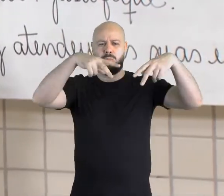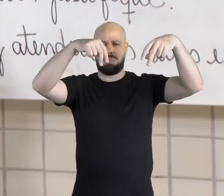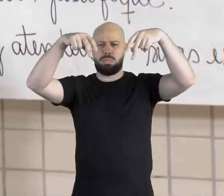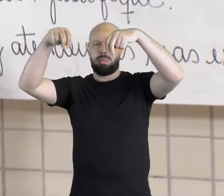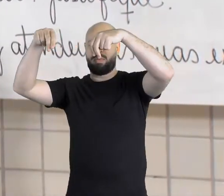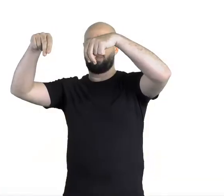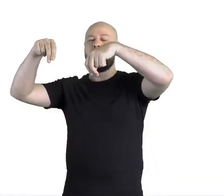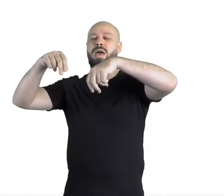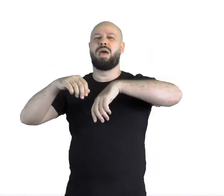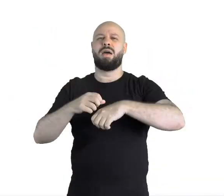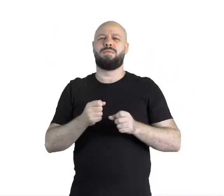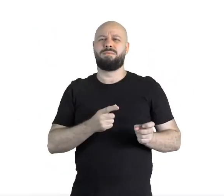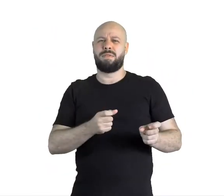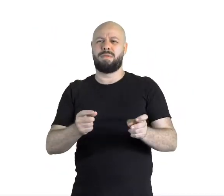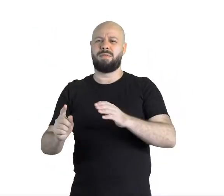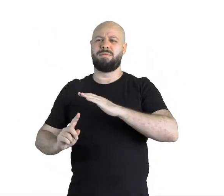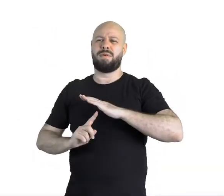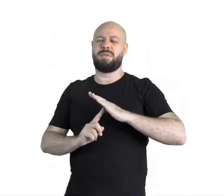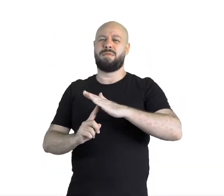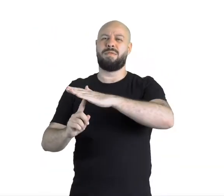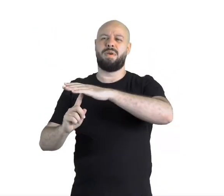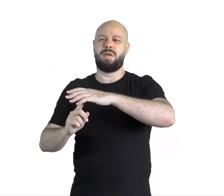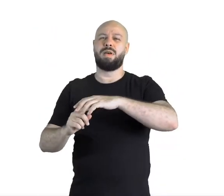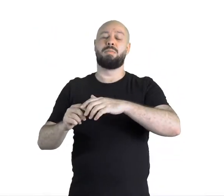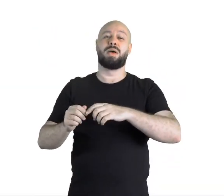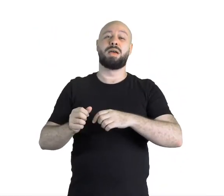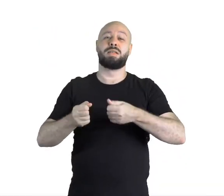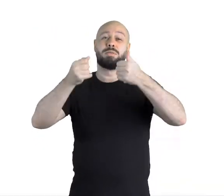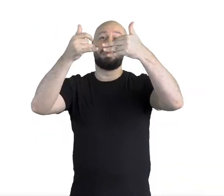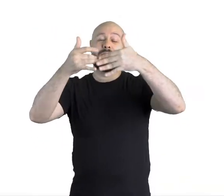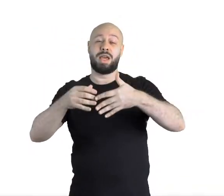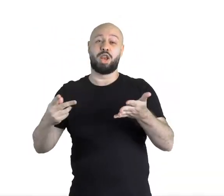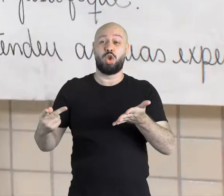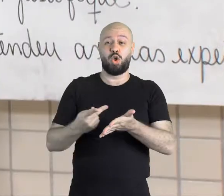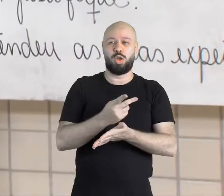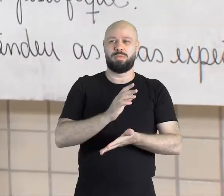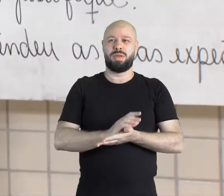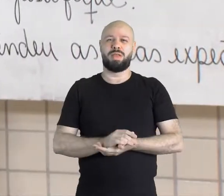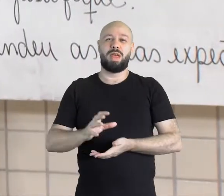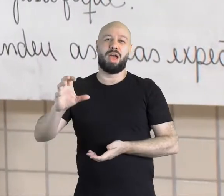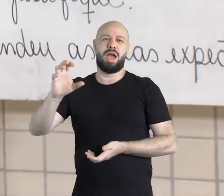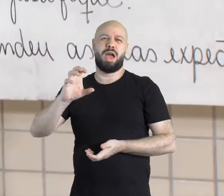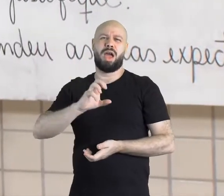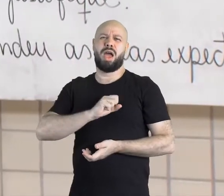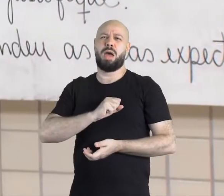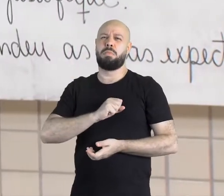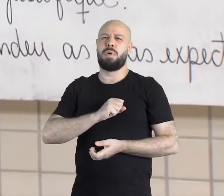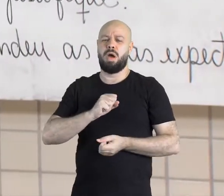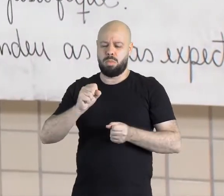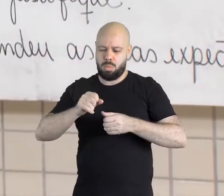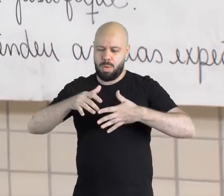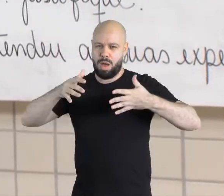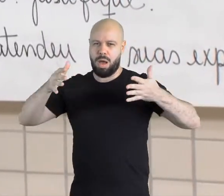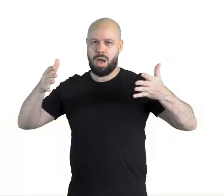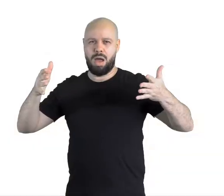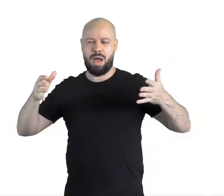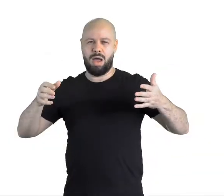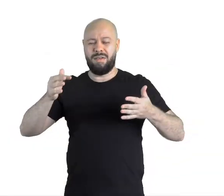eram vendidos, pendurados no cordão, falando do acontecido, de amor, luta e mistério, de fé e